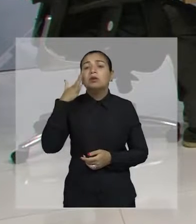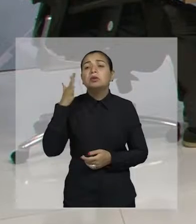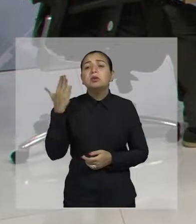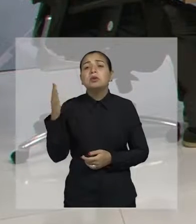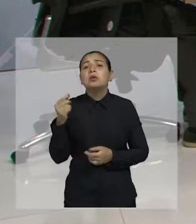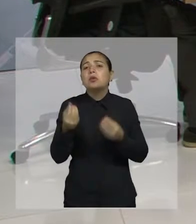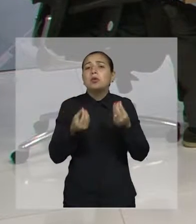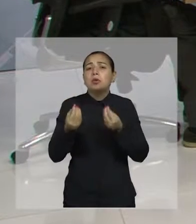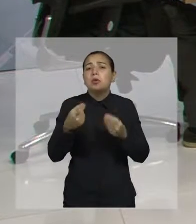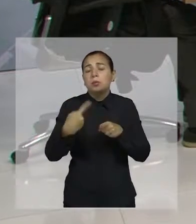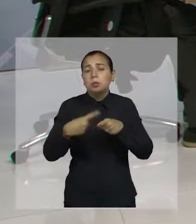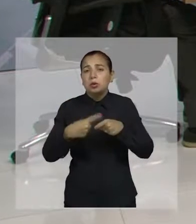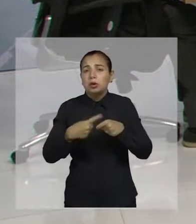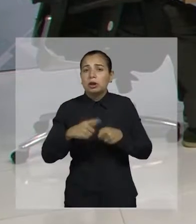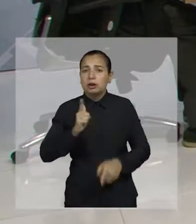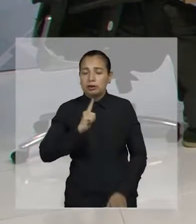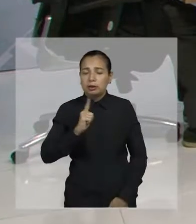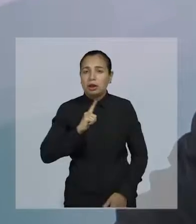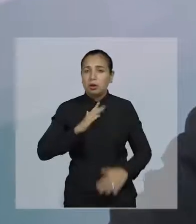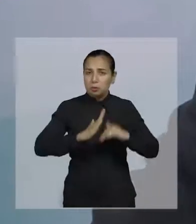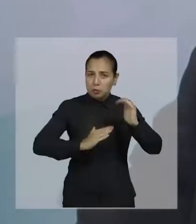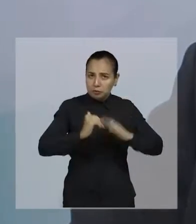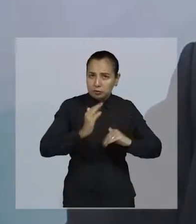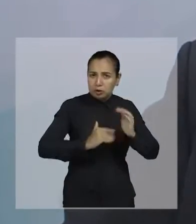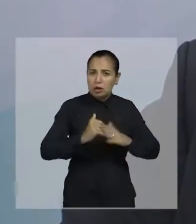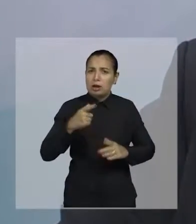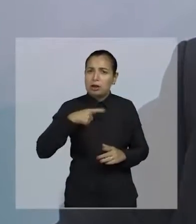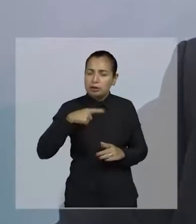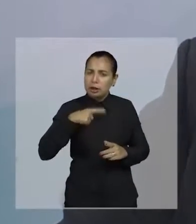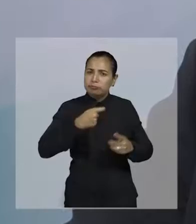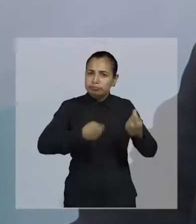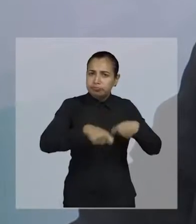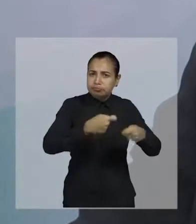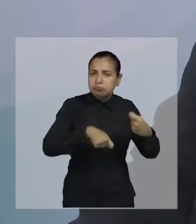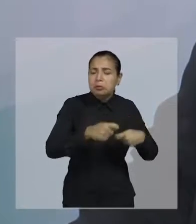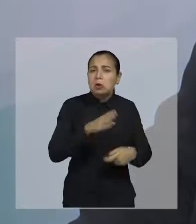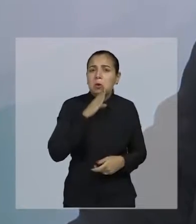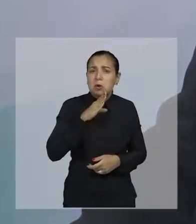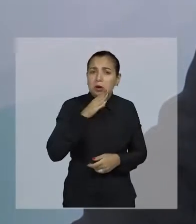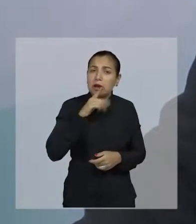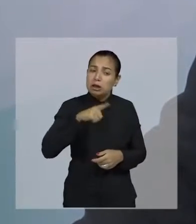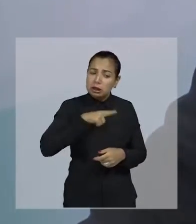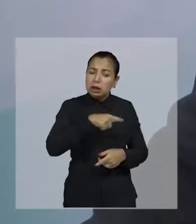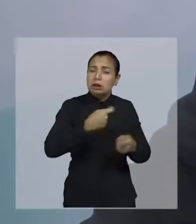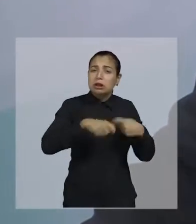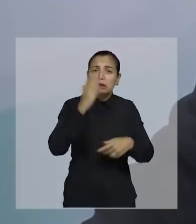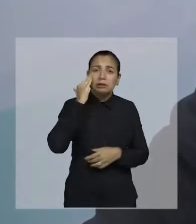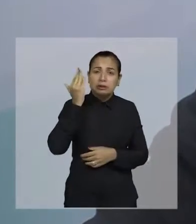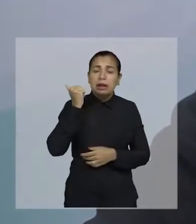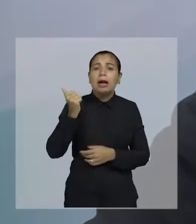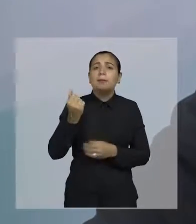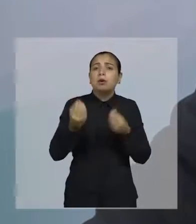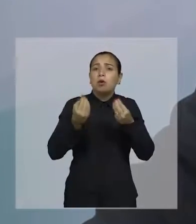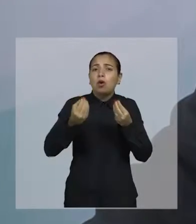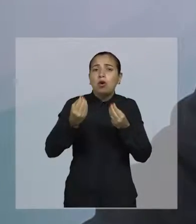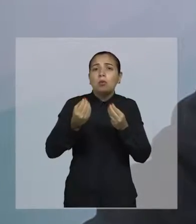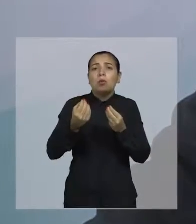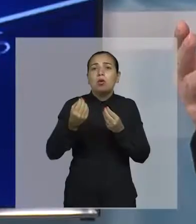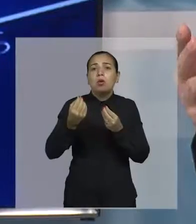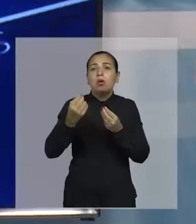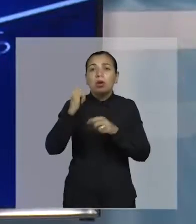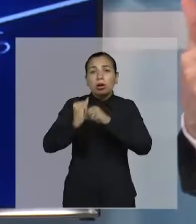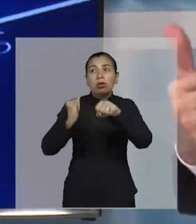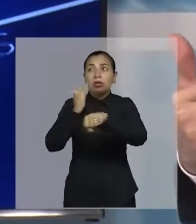um homem com a estatura profissional no mercado financeiro como ele tem, inclusive internacional, imagina-se que